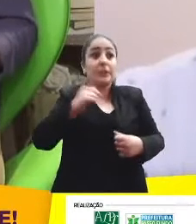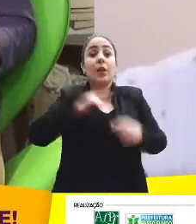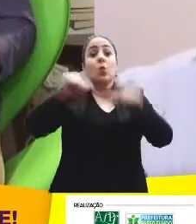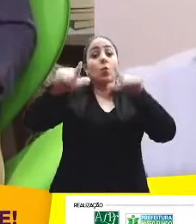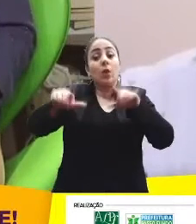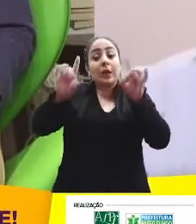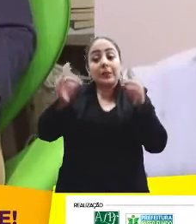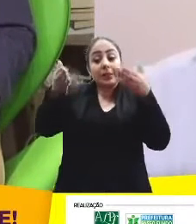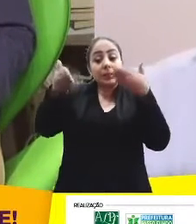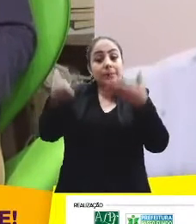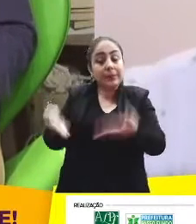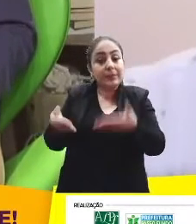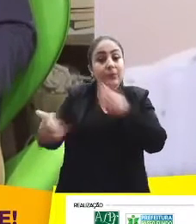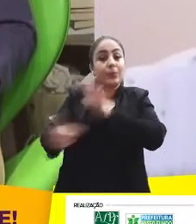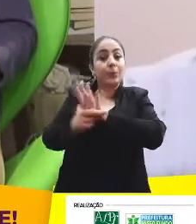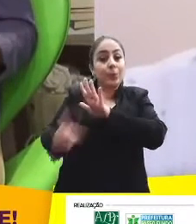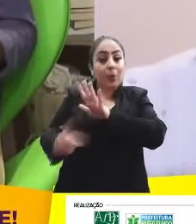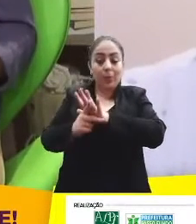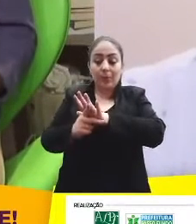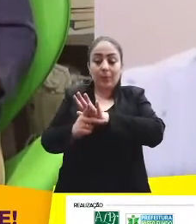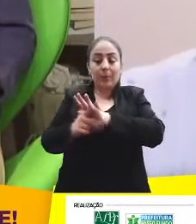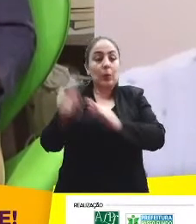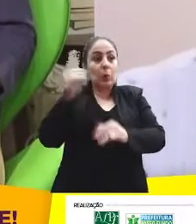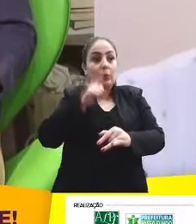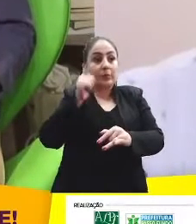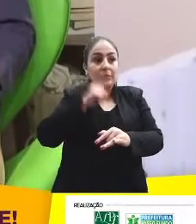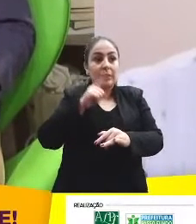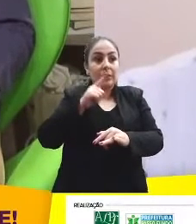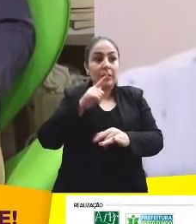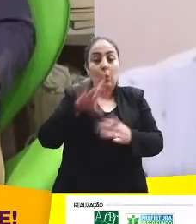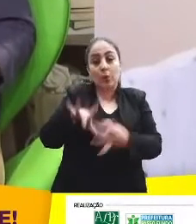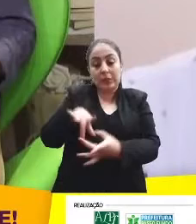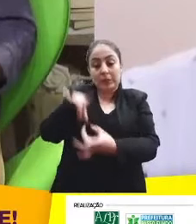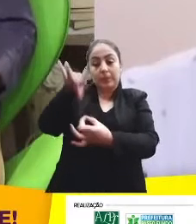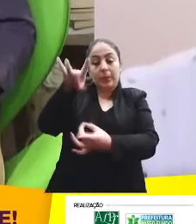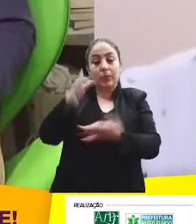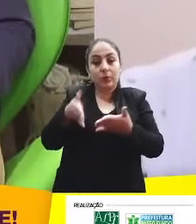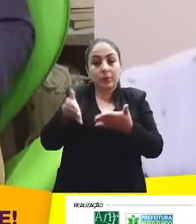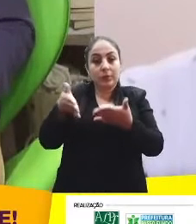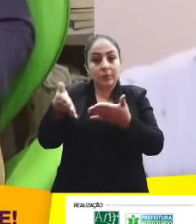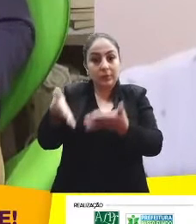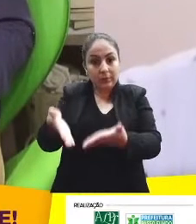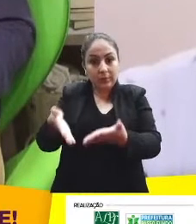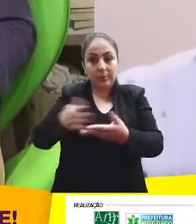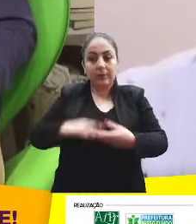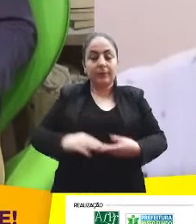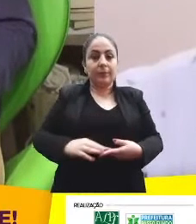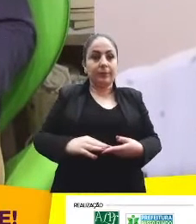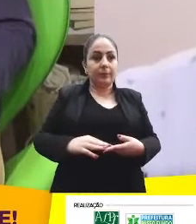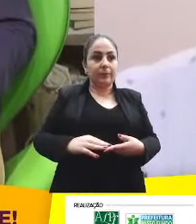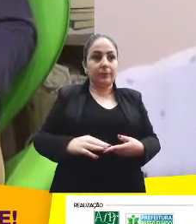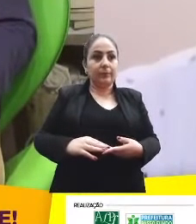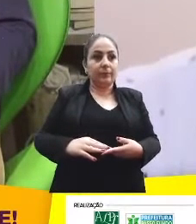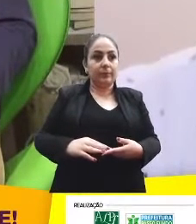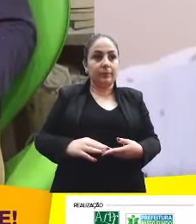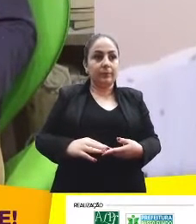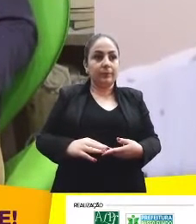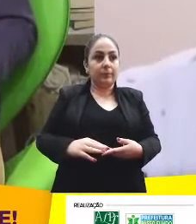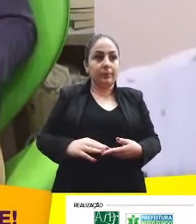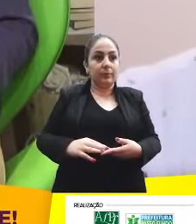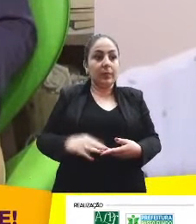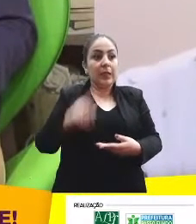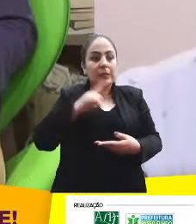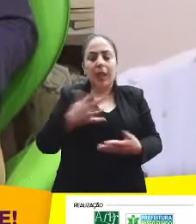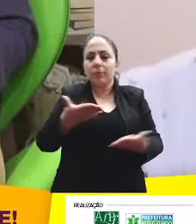lugar específico para o qual os espíritos são encaminhados, não é? E